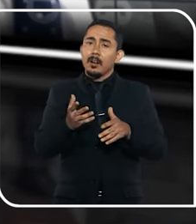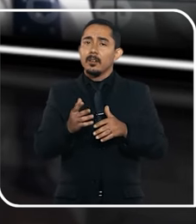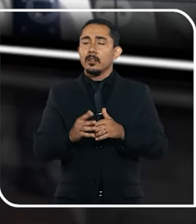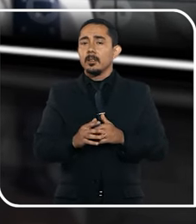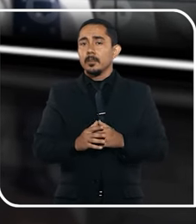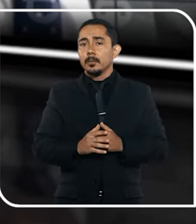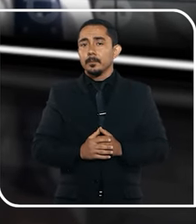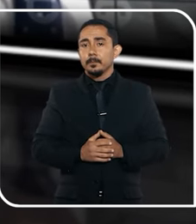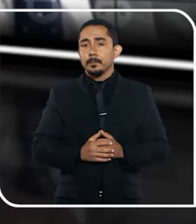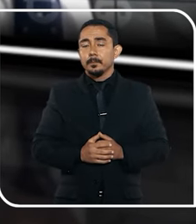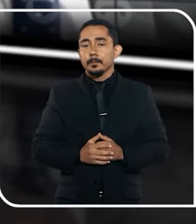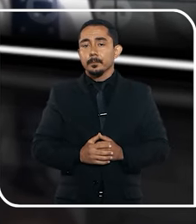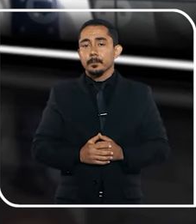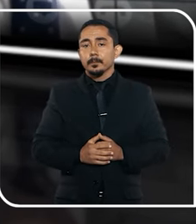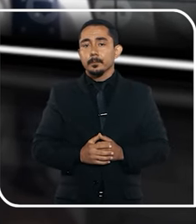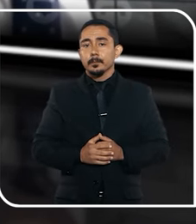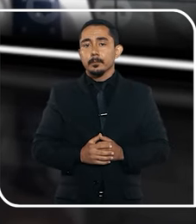enfrentado.